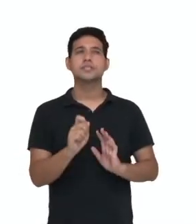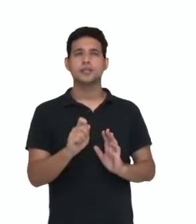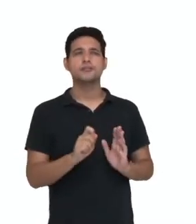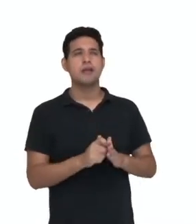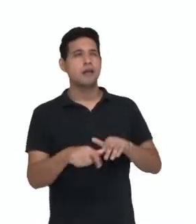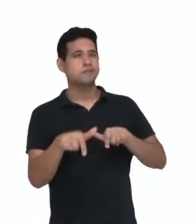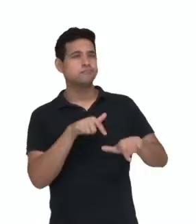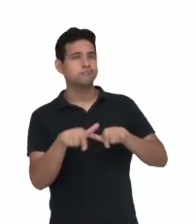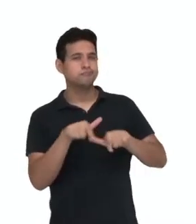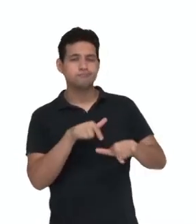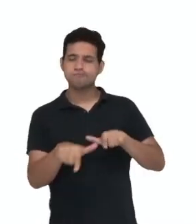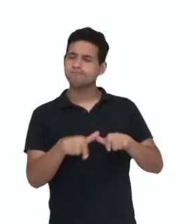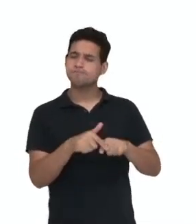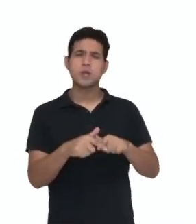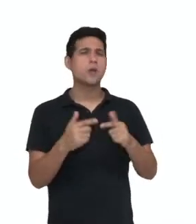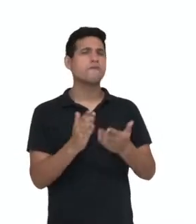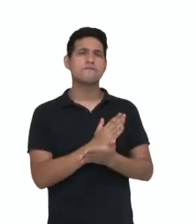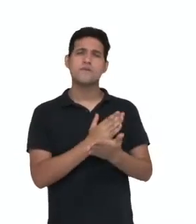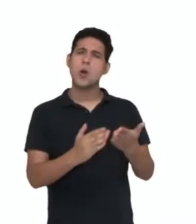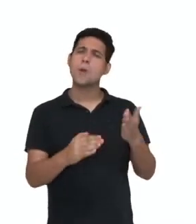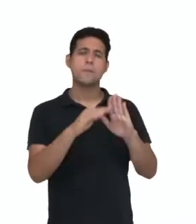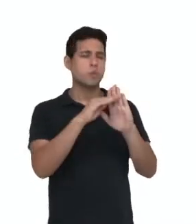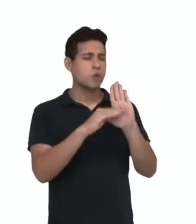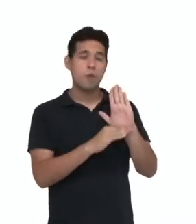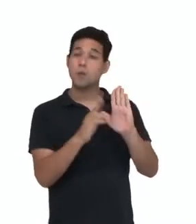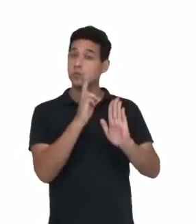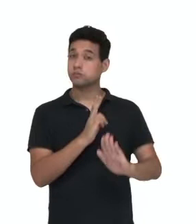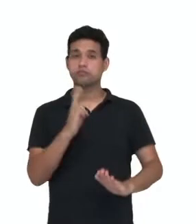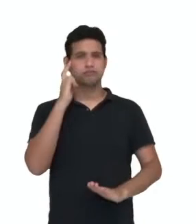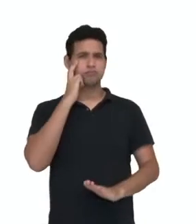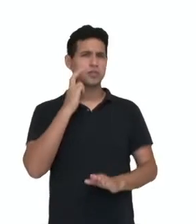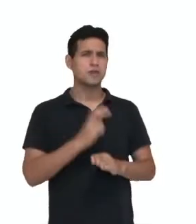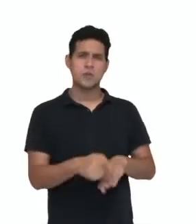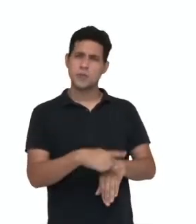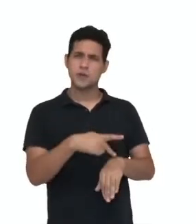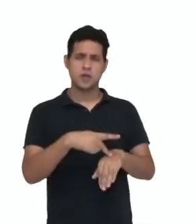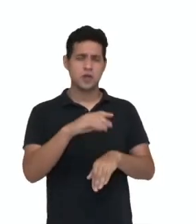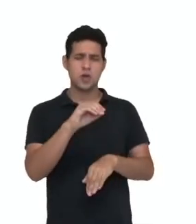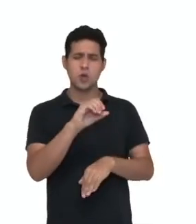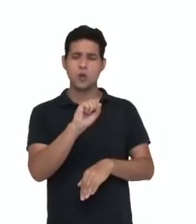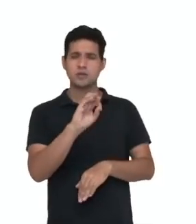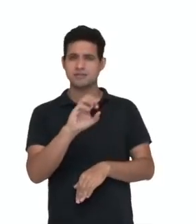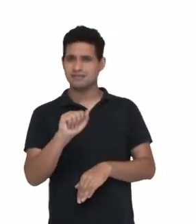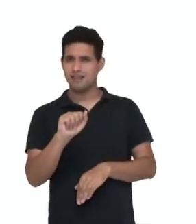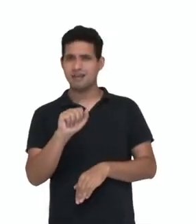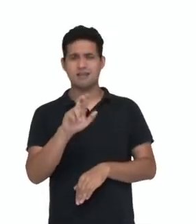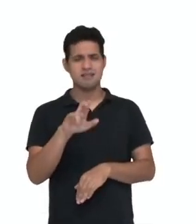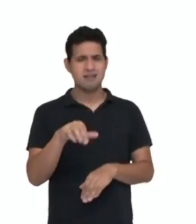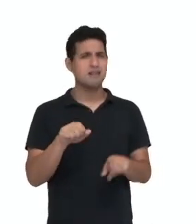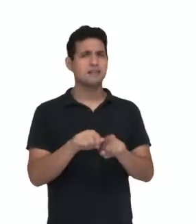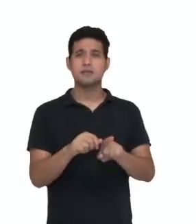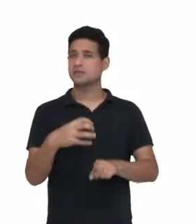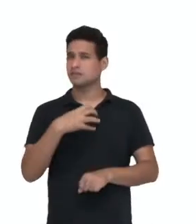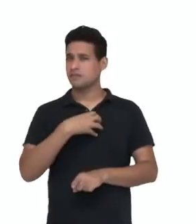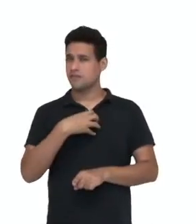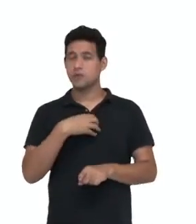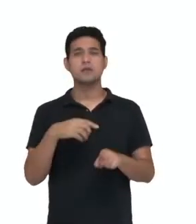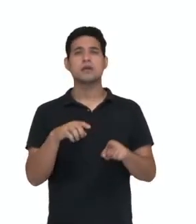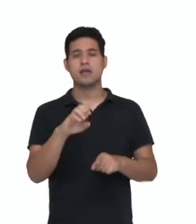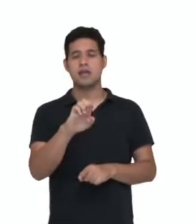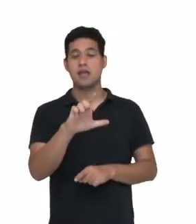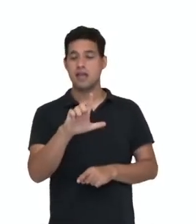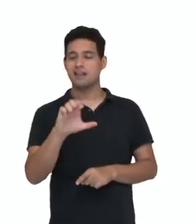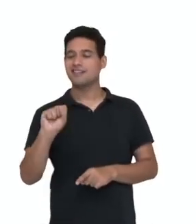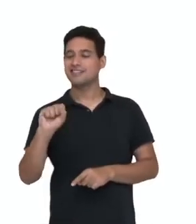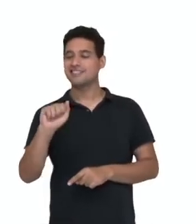en programas culturales y sociales en Costa Rica, El Salvador e Honduras. Então aqui